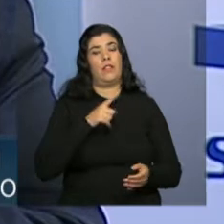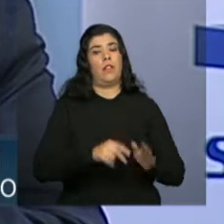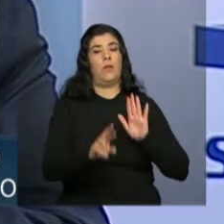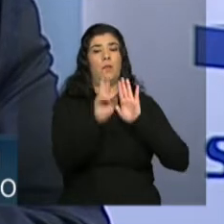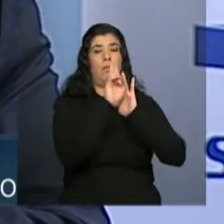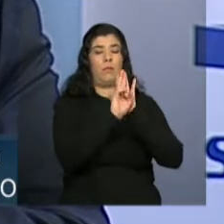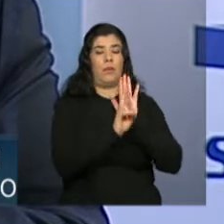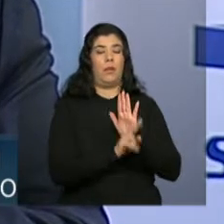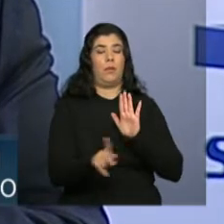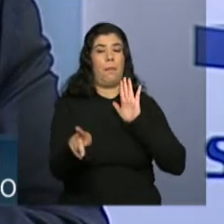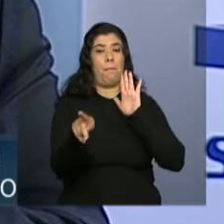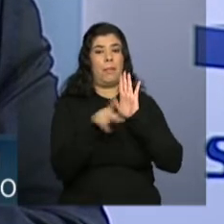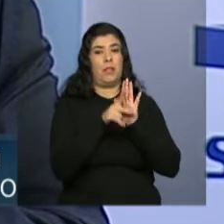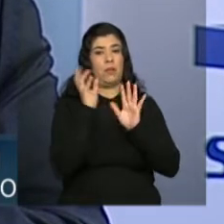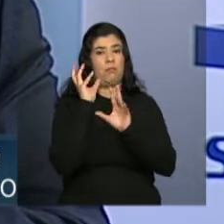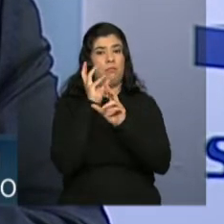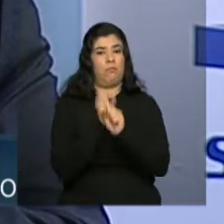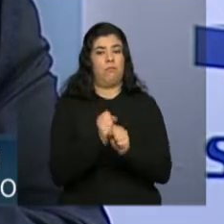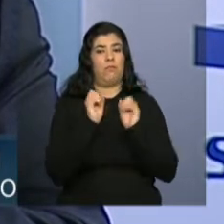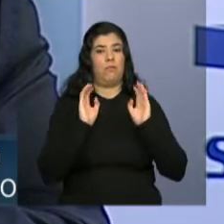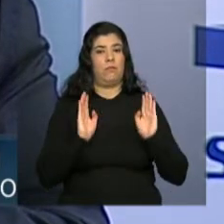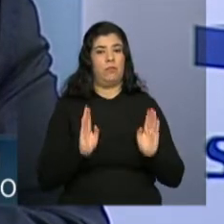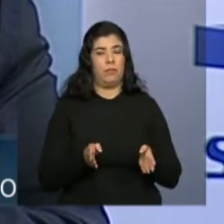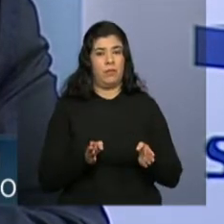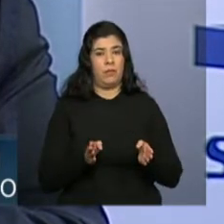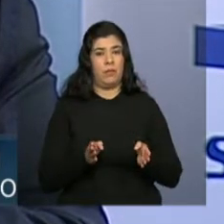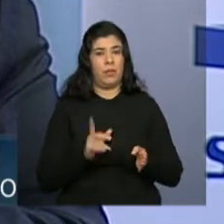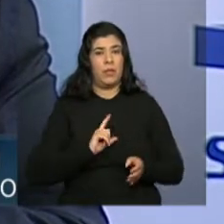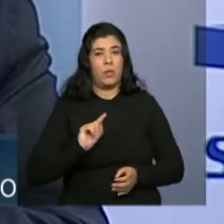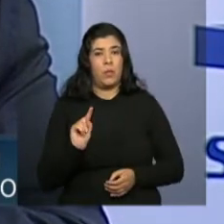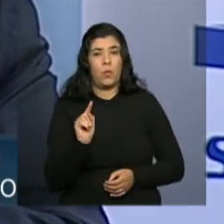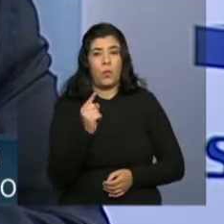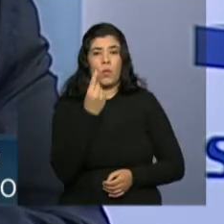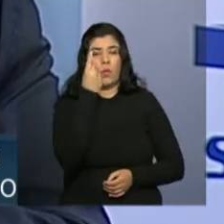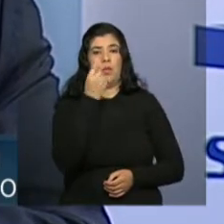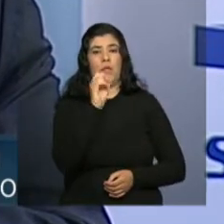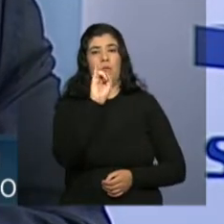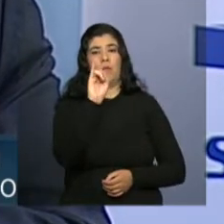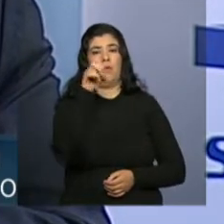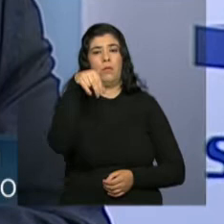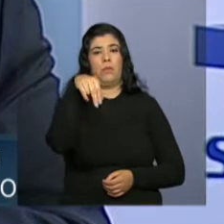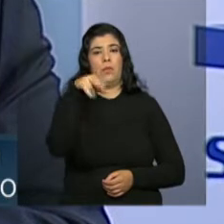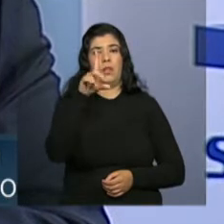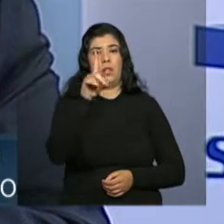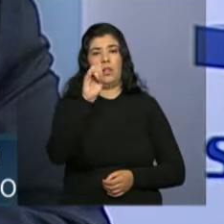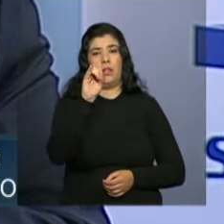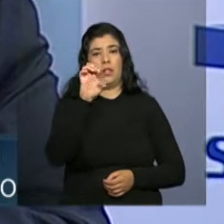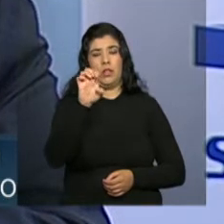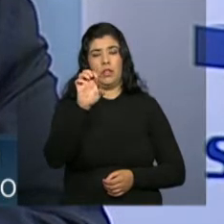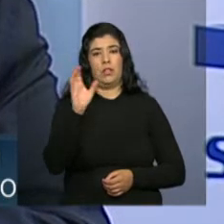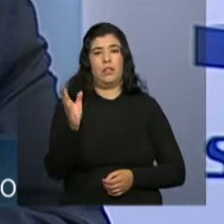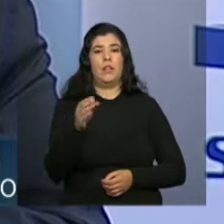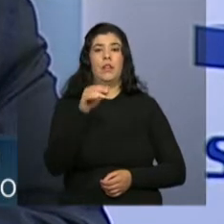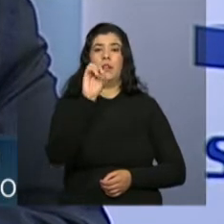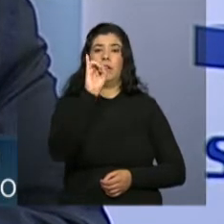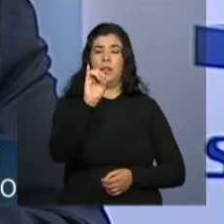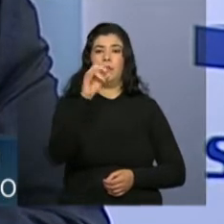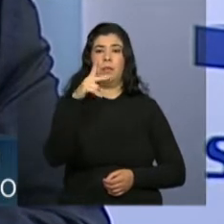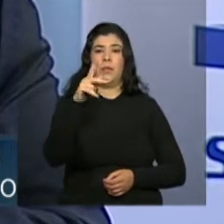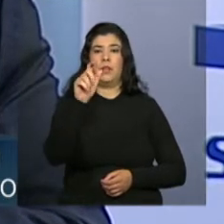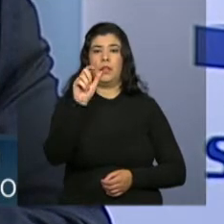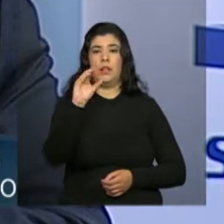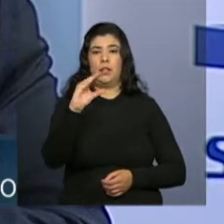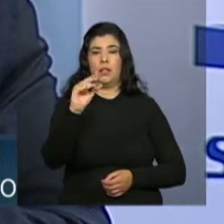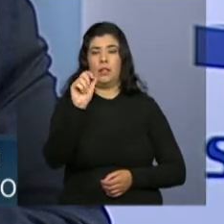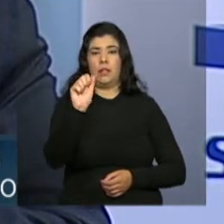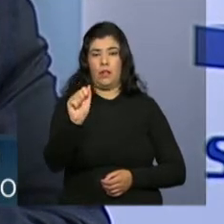cálculo normatizado e passa a utilizar o único índice que é o IPCA Então é isso é a maior mudança principal